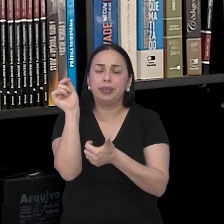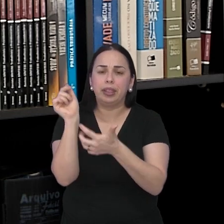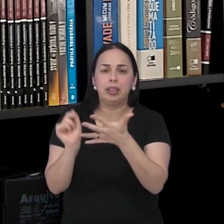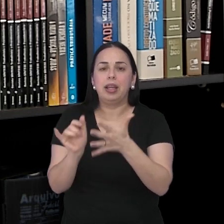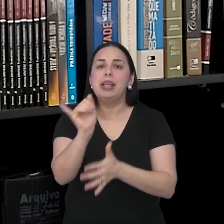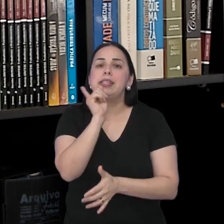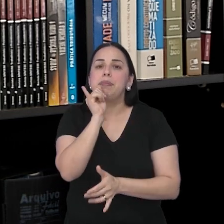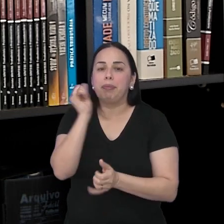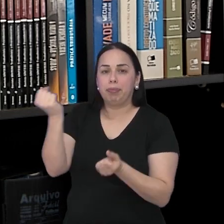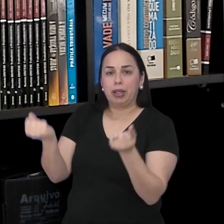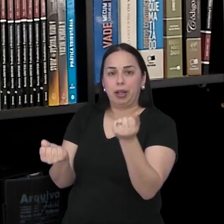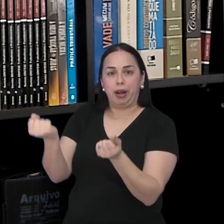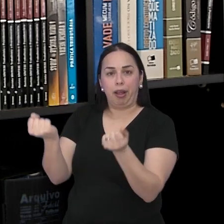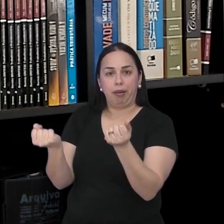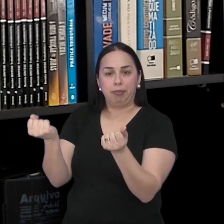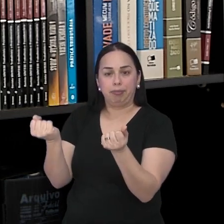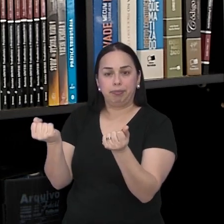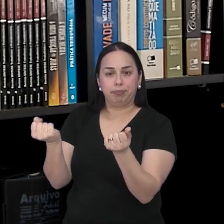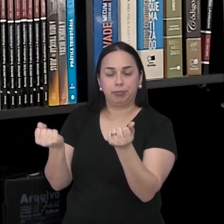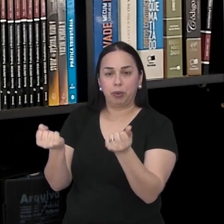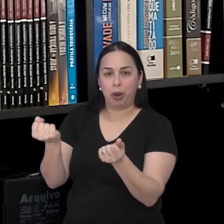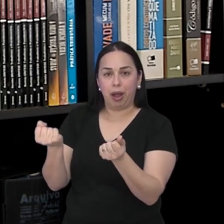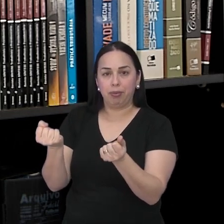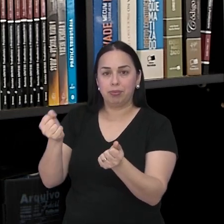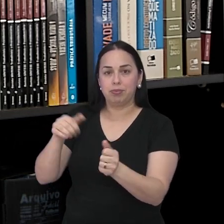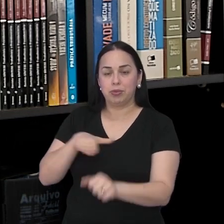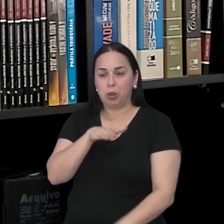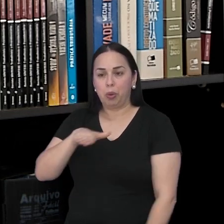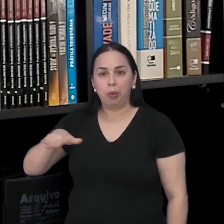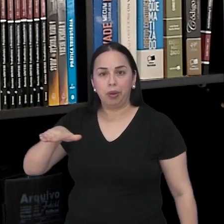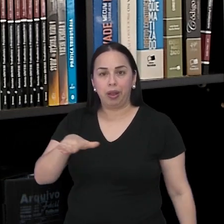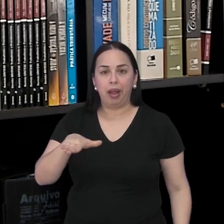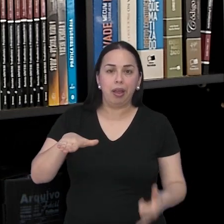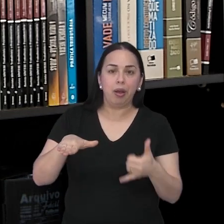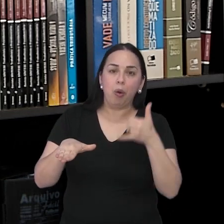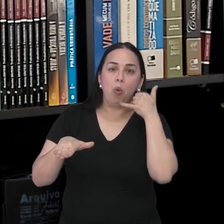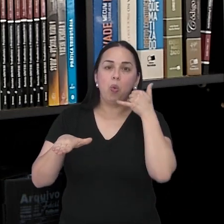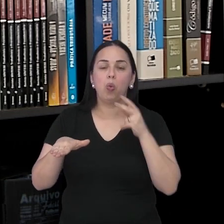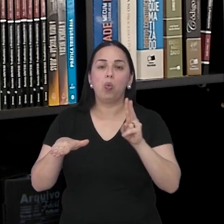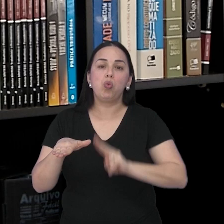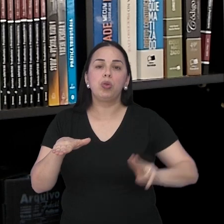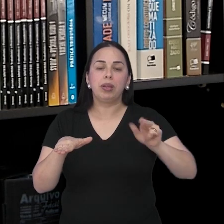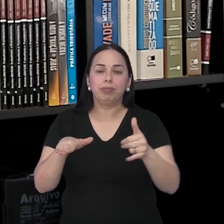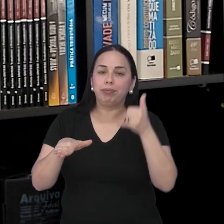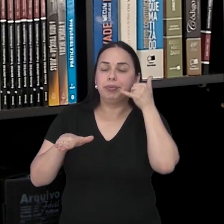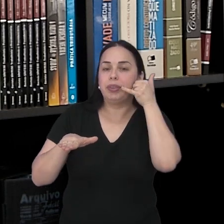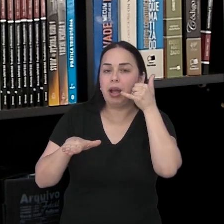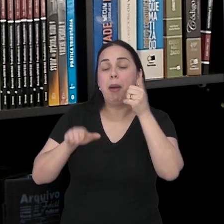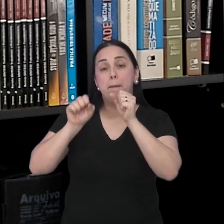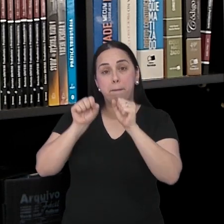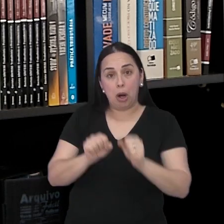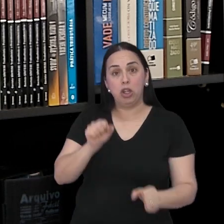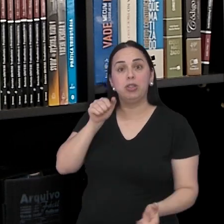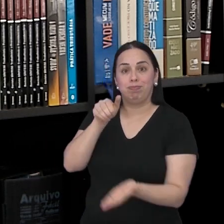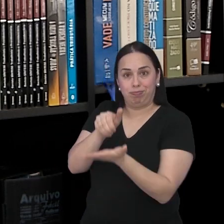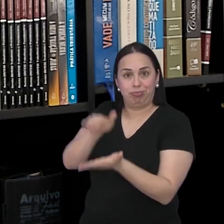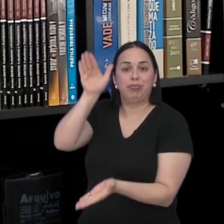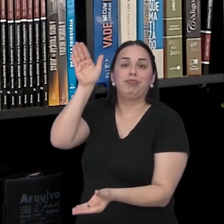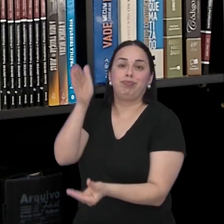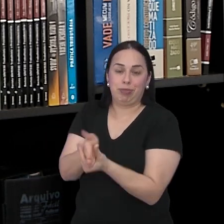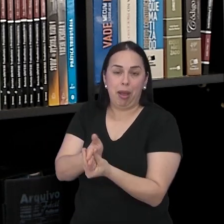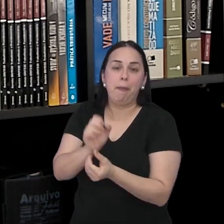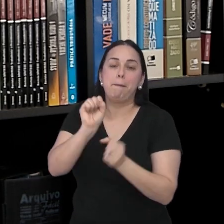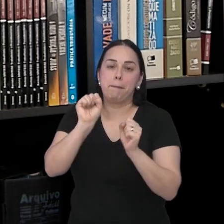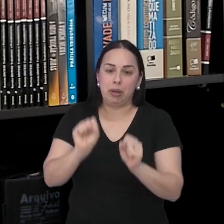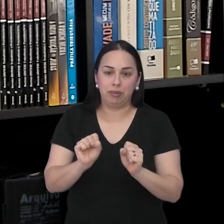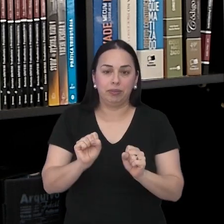imprudência, imperícia. Exemplo claro é aquele motorista que, dirigindo o carro, usa um celular. Isso é